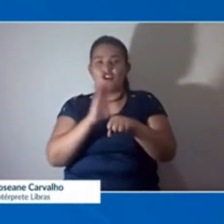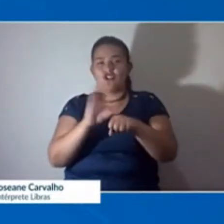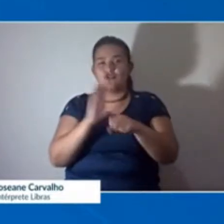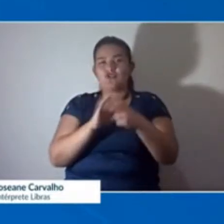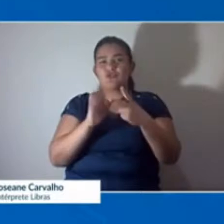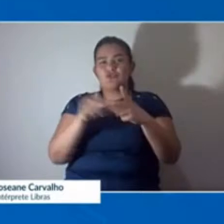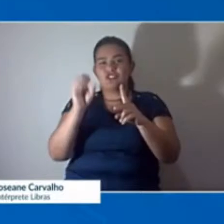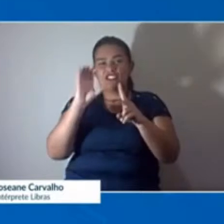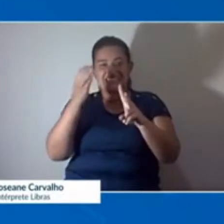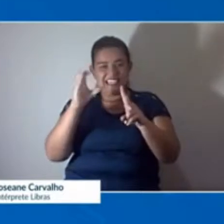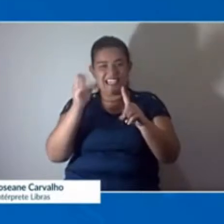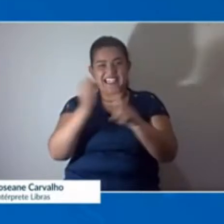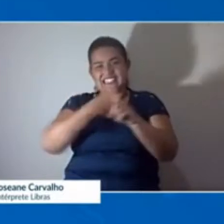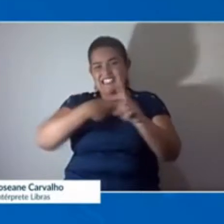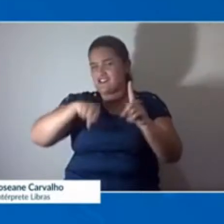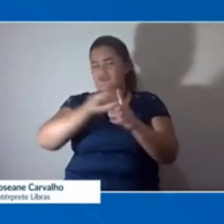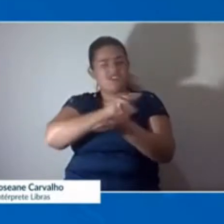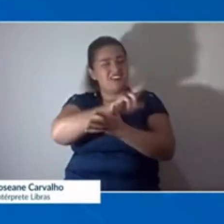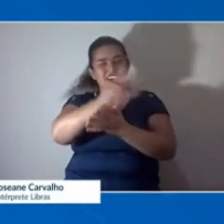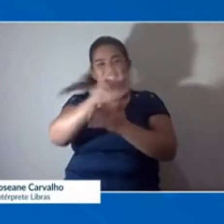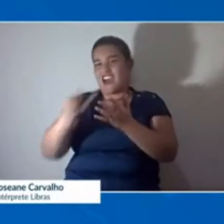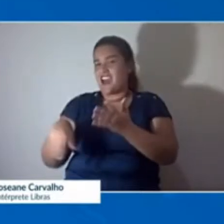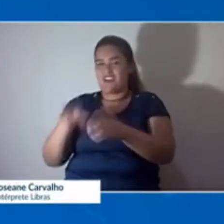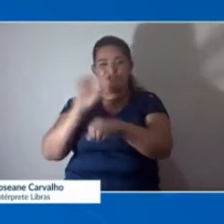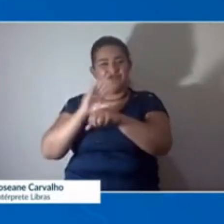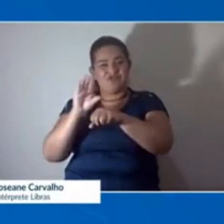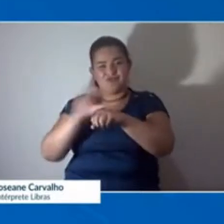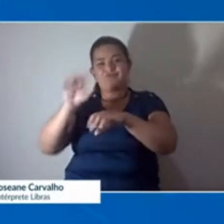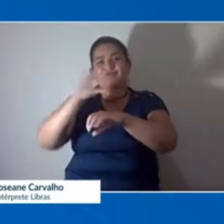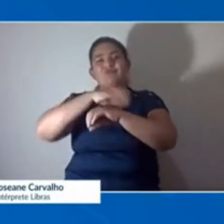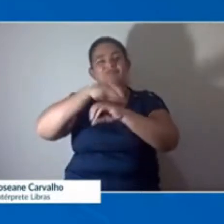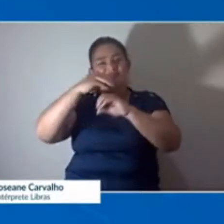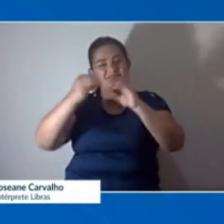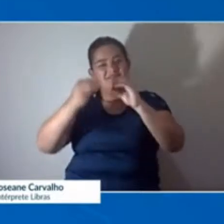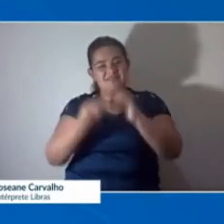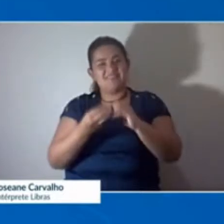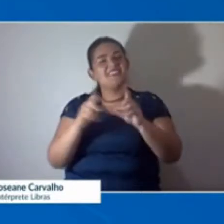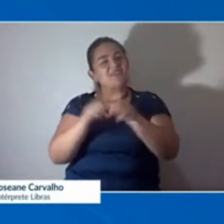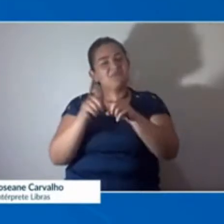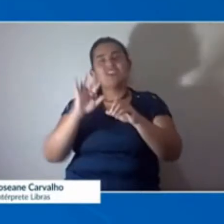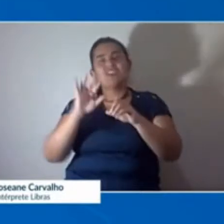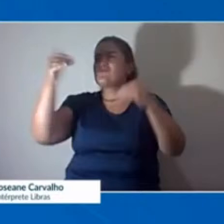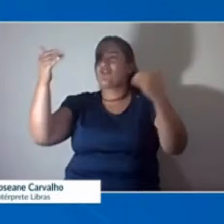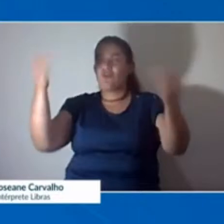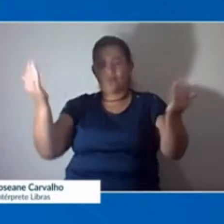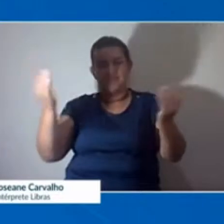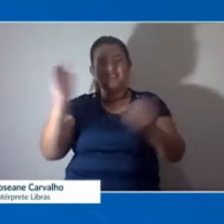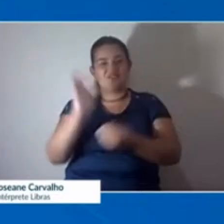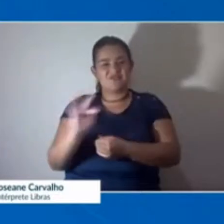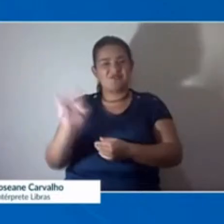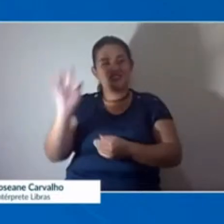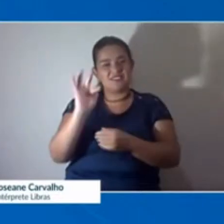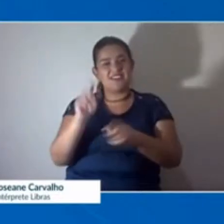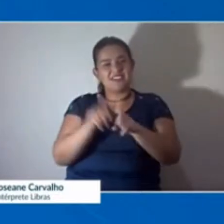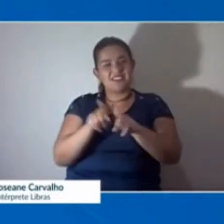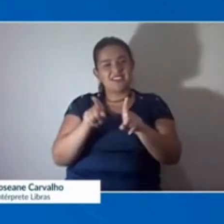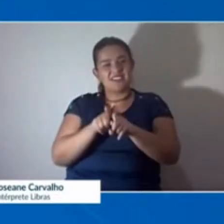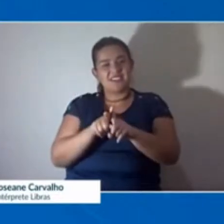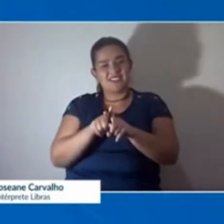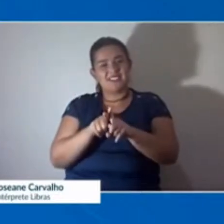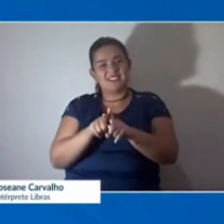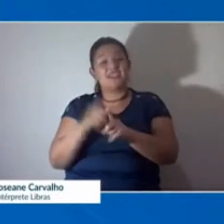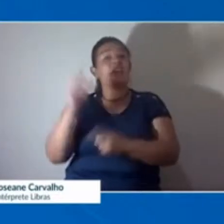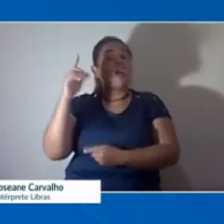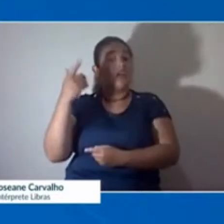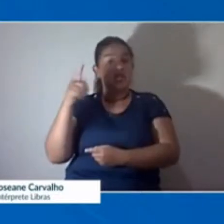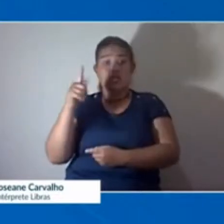de diferentes unidades acadêmicas da UFG e de outras instituições de ensino, porque é importante que se diga, em Goiás